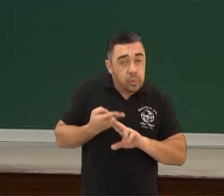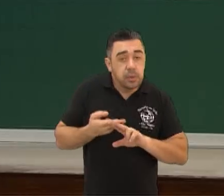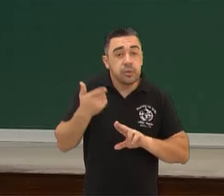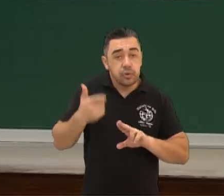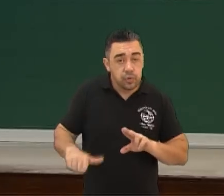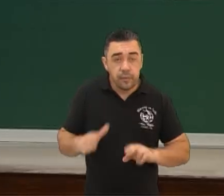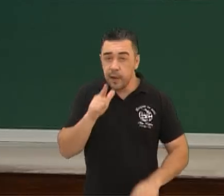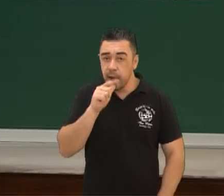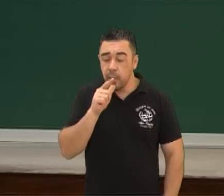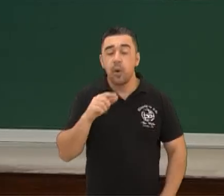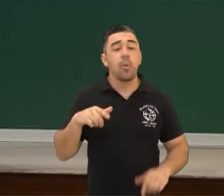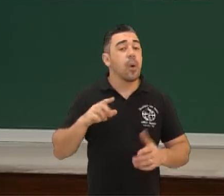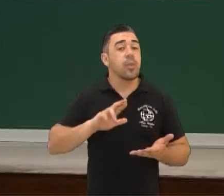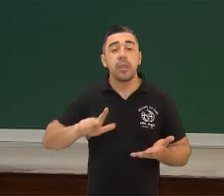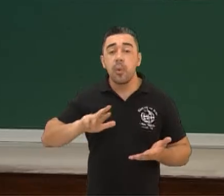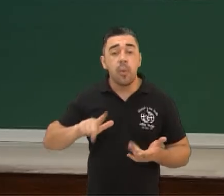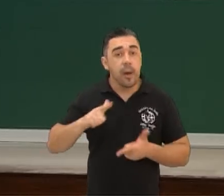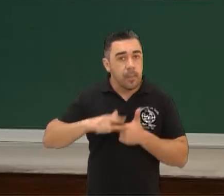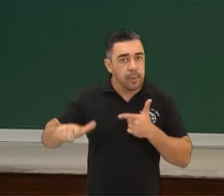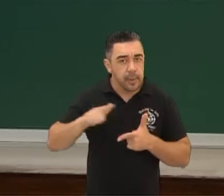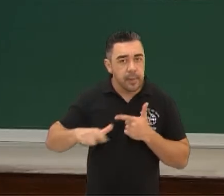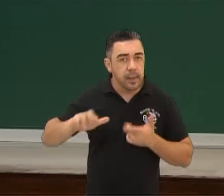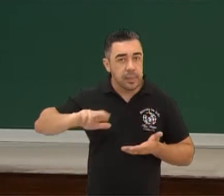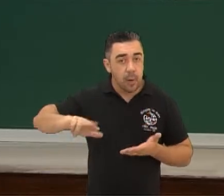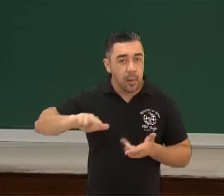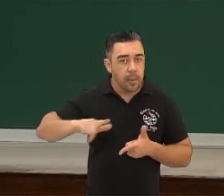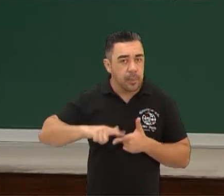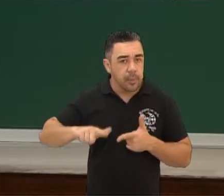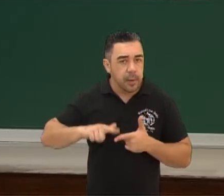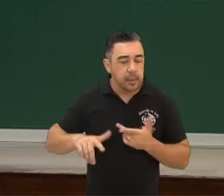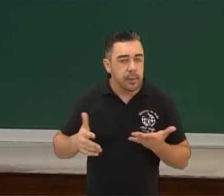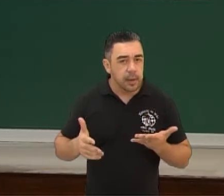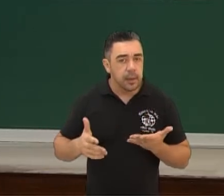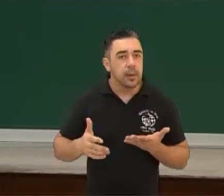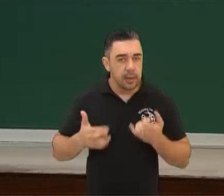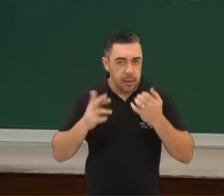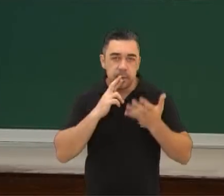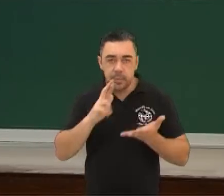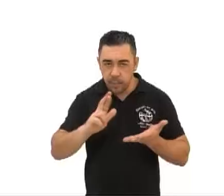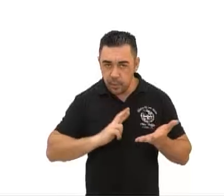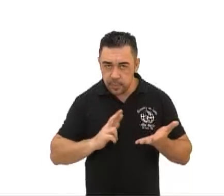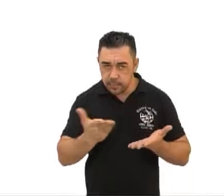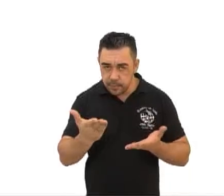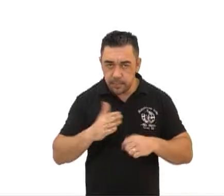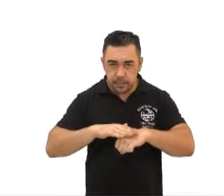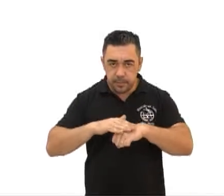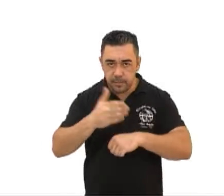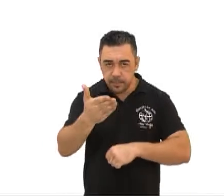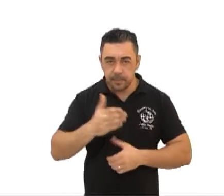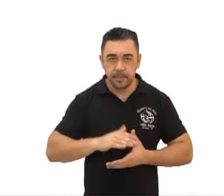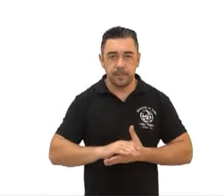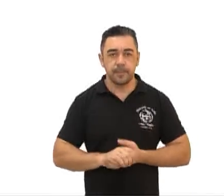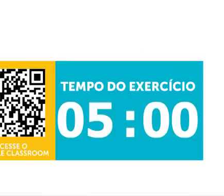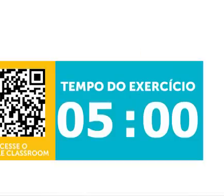deles não gera impacto ambiental? Agora a atividade é com vocês.